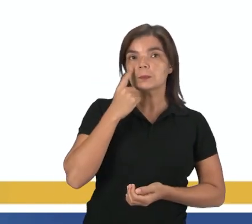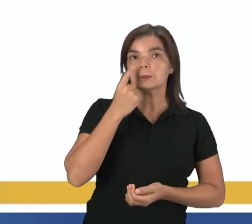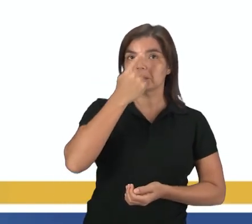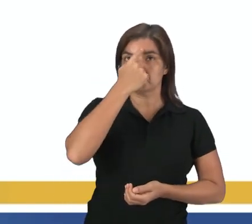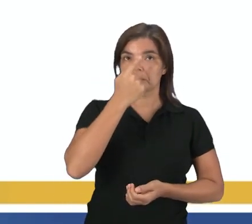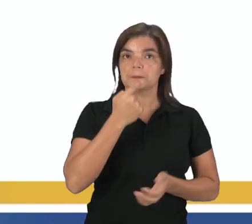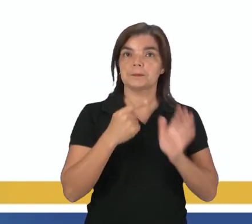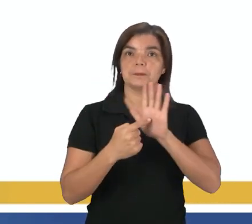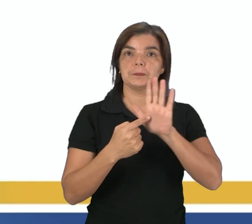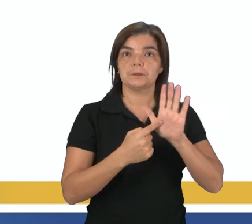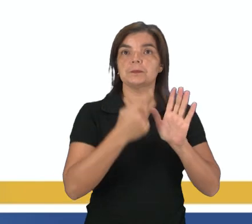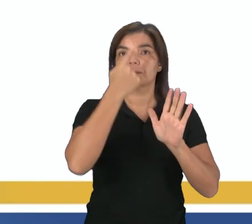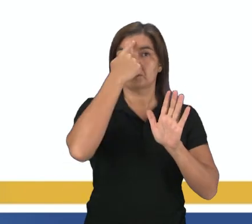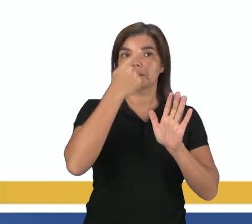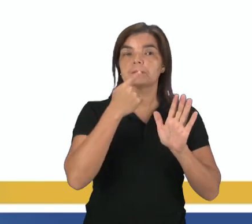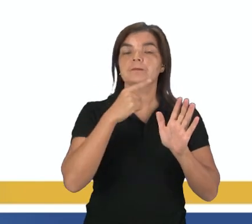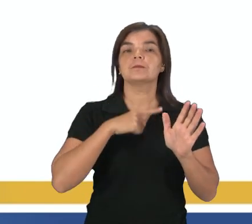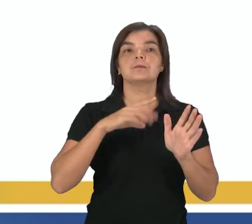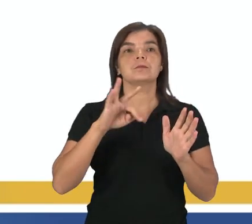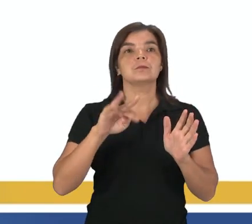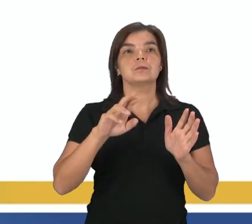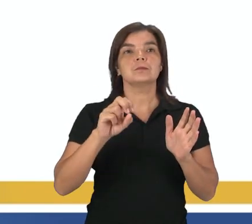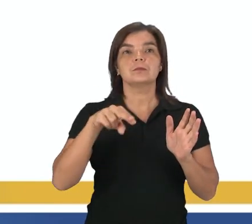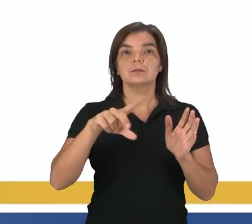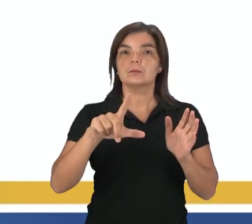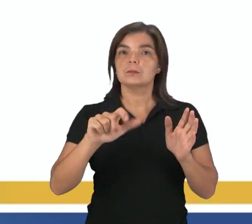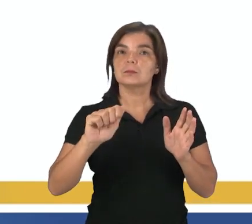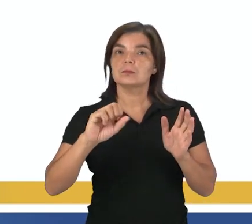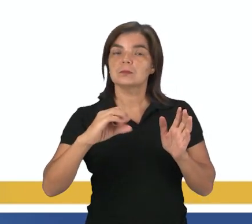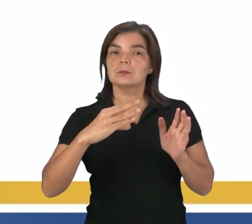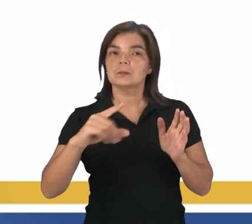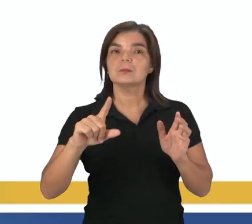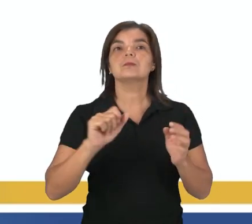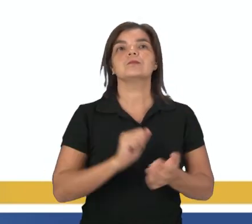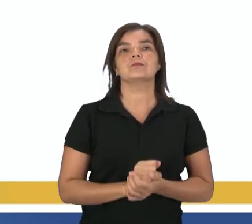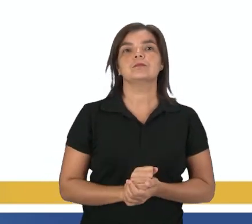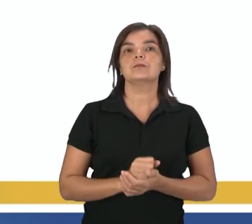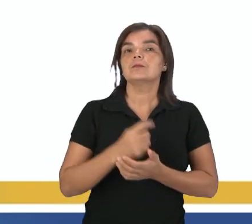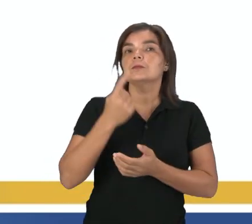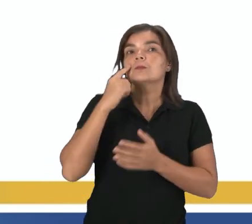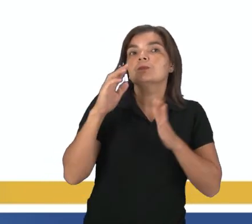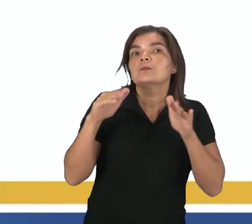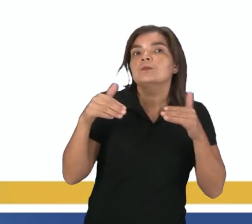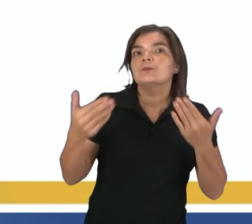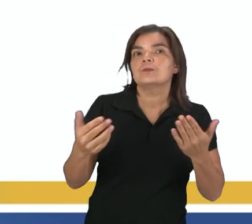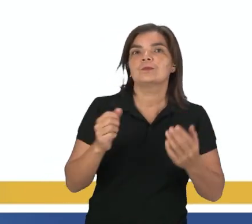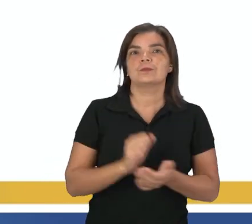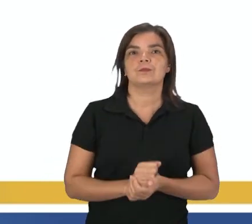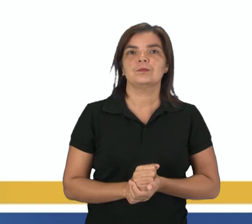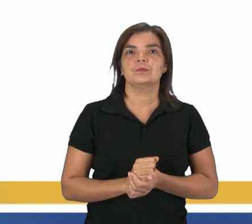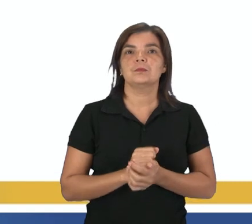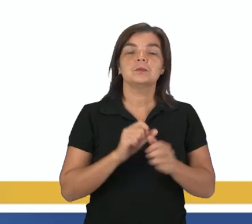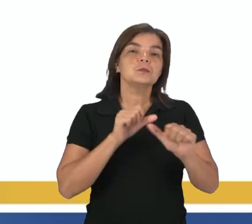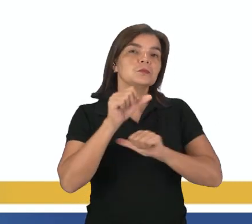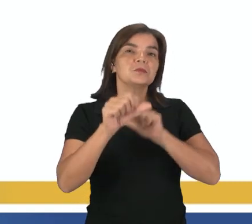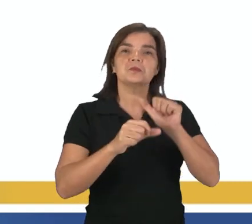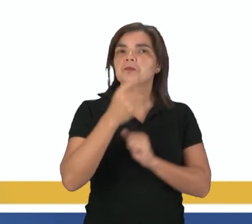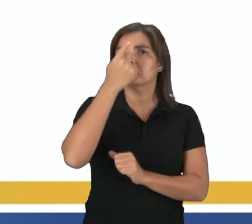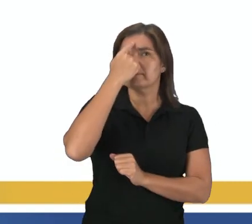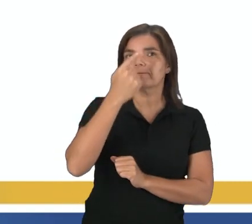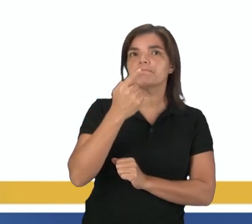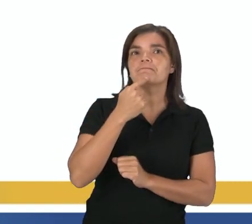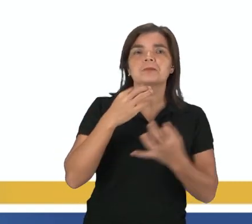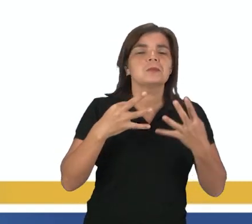Identifique em qual caso a figura apresenta uma imagem obtida apenas por translação, né? Não alterou a minha